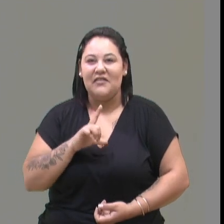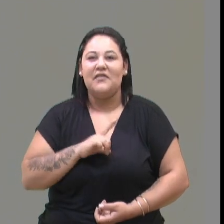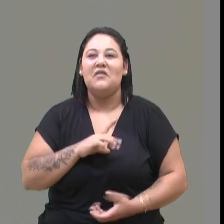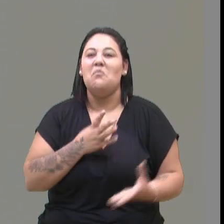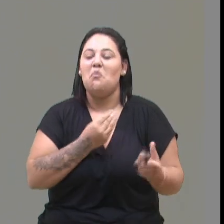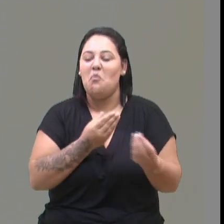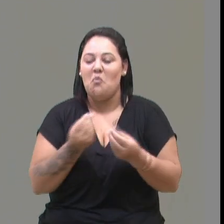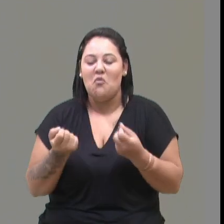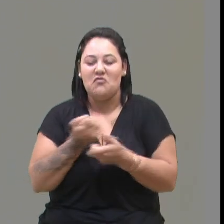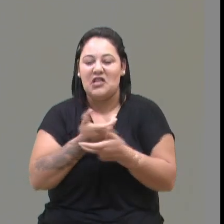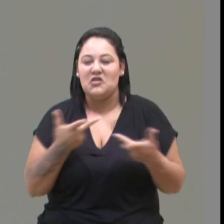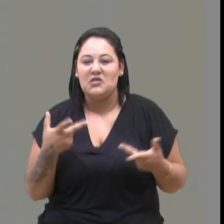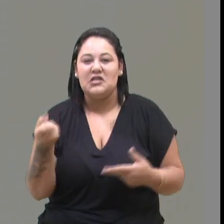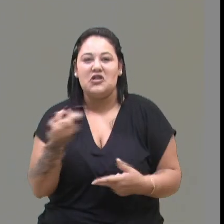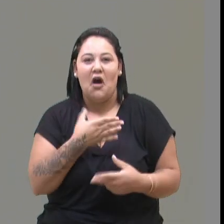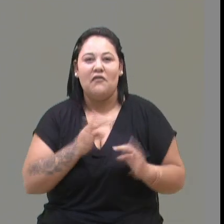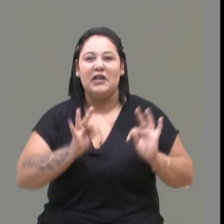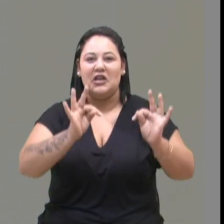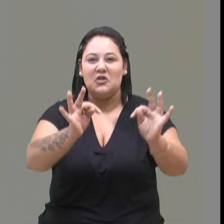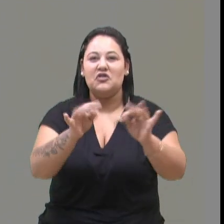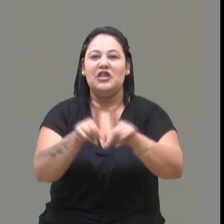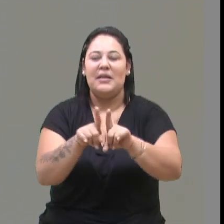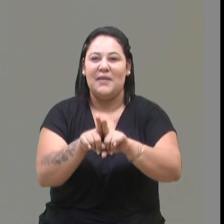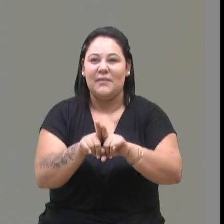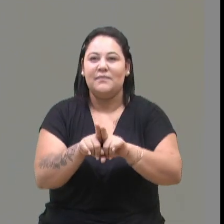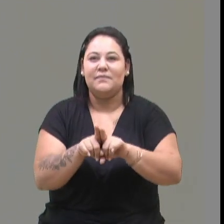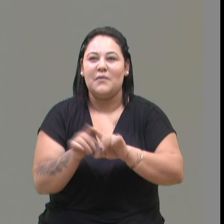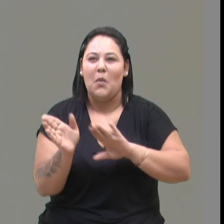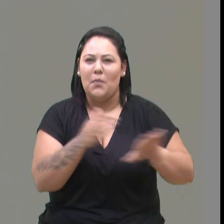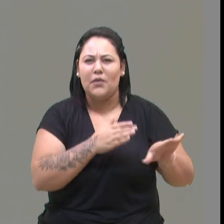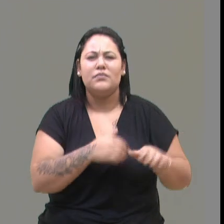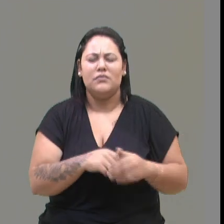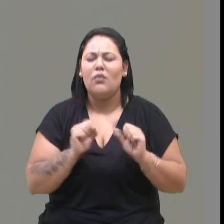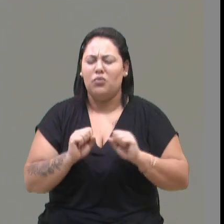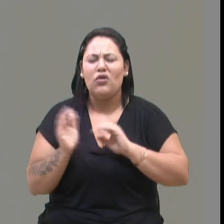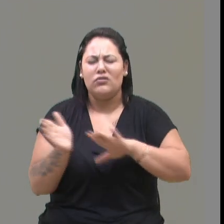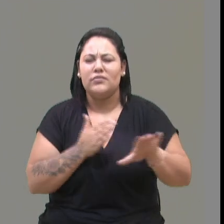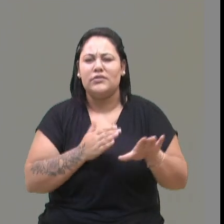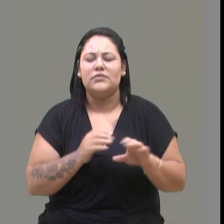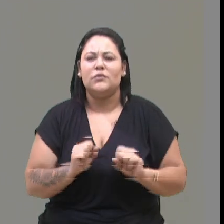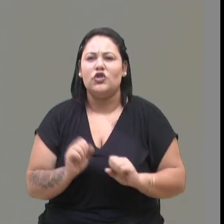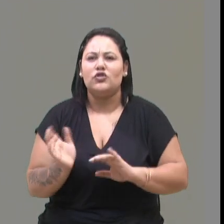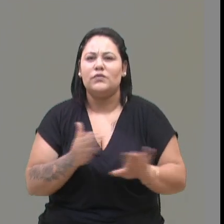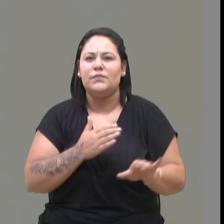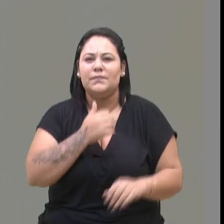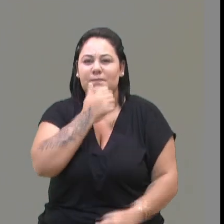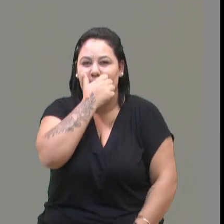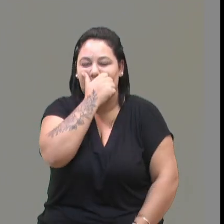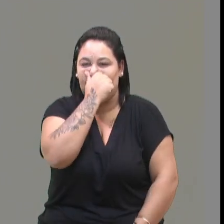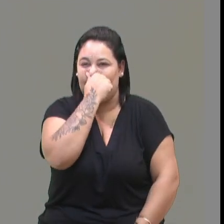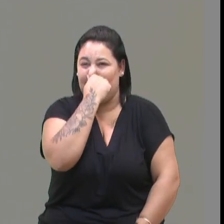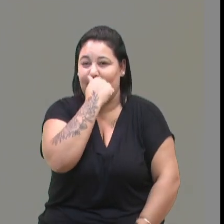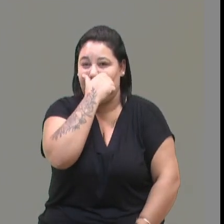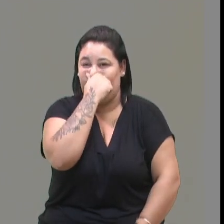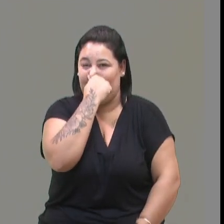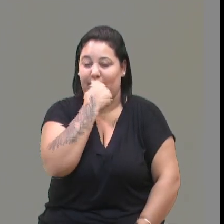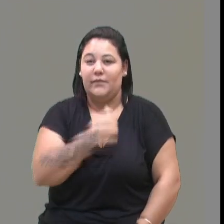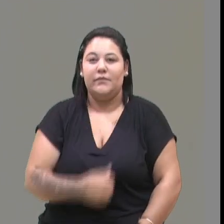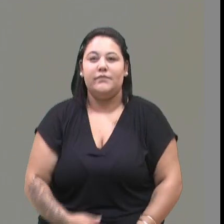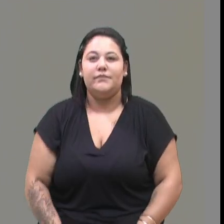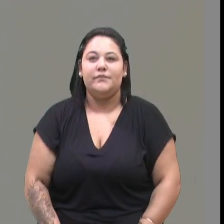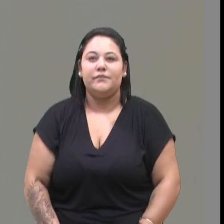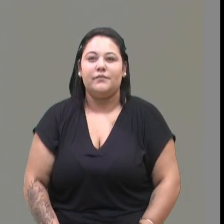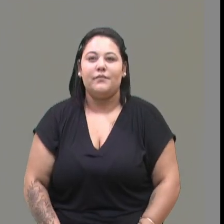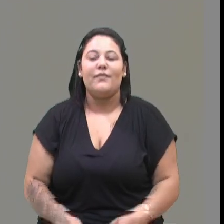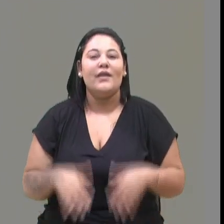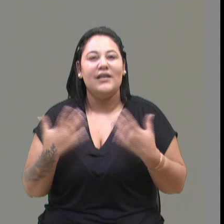né? E entre outras, pode ir passando, que entre outras tantas situações. Então,